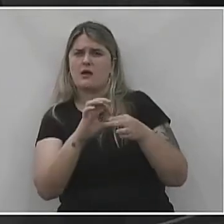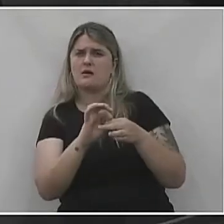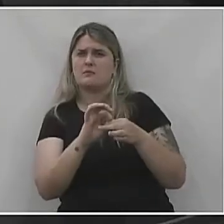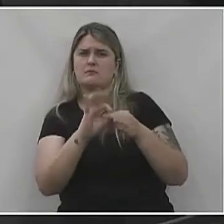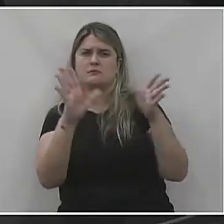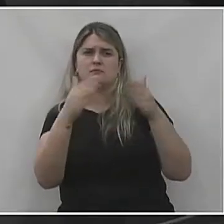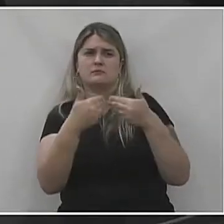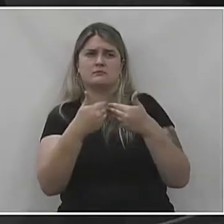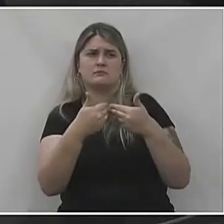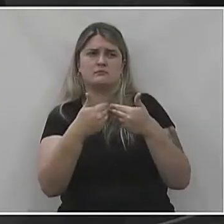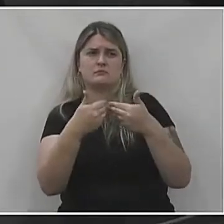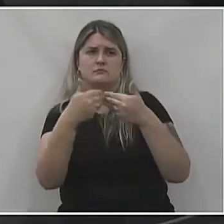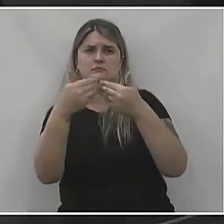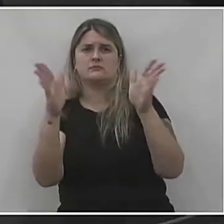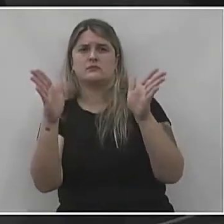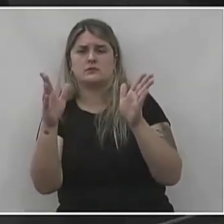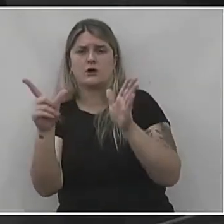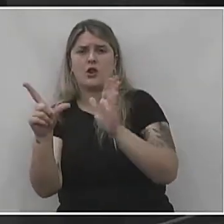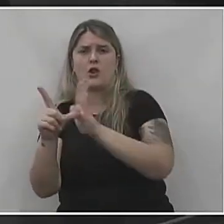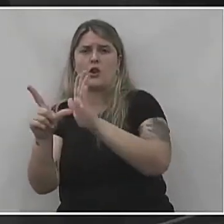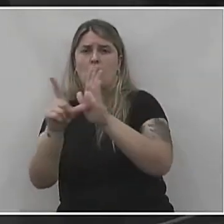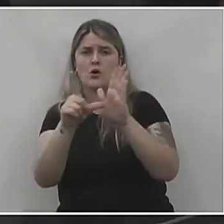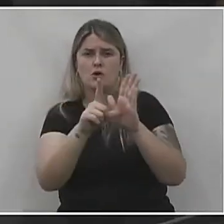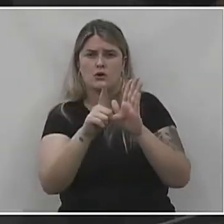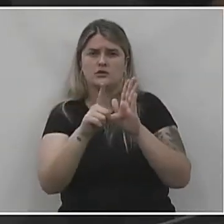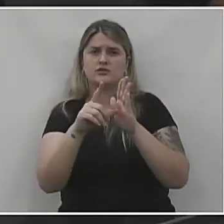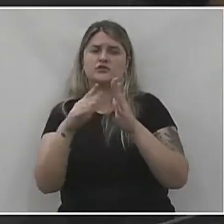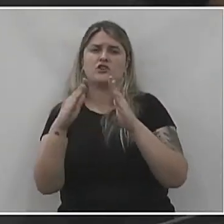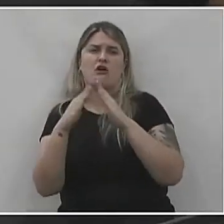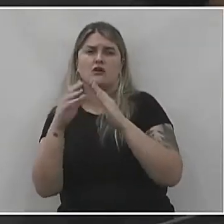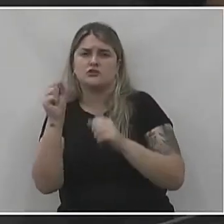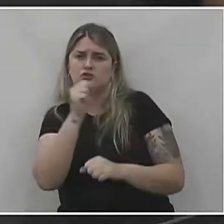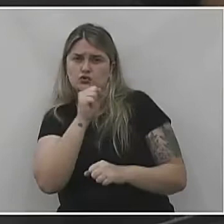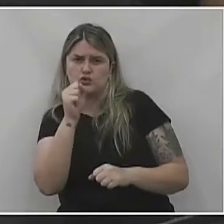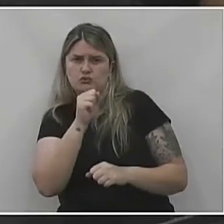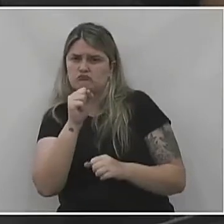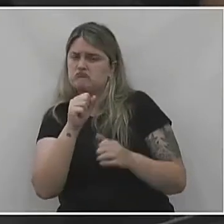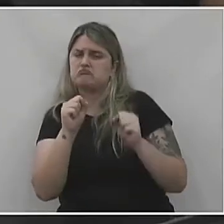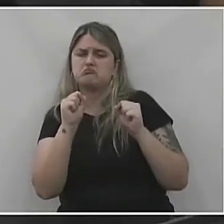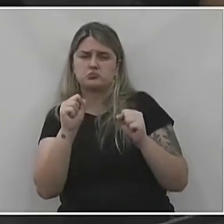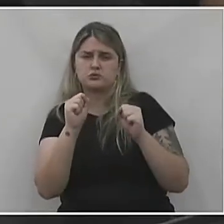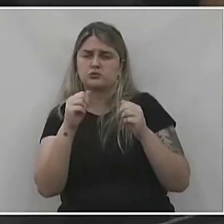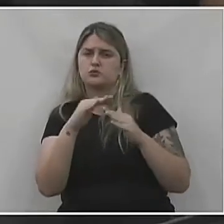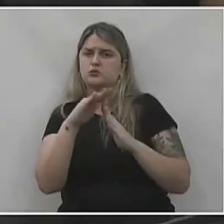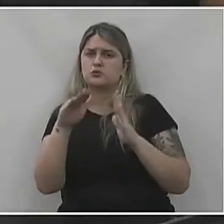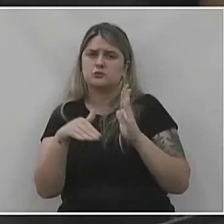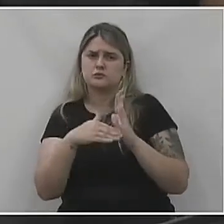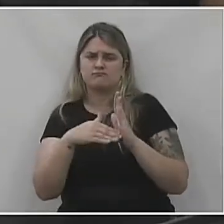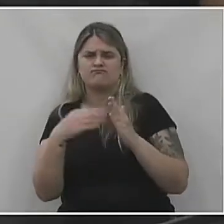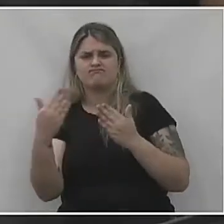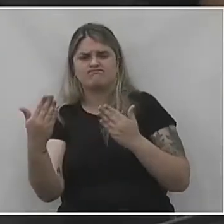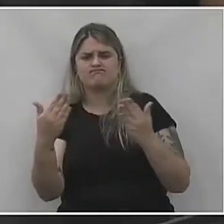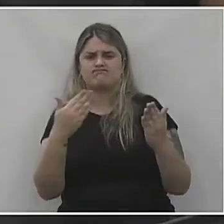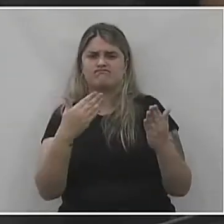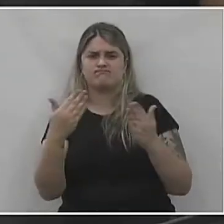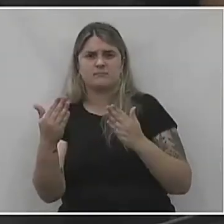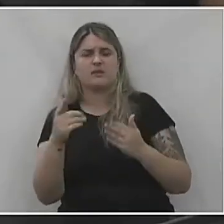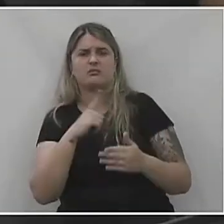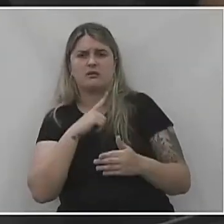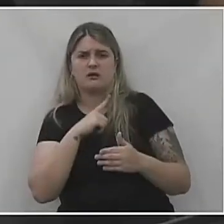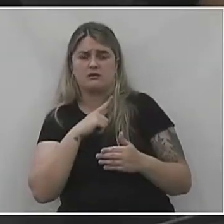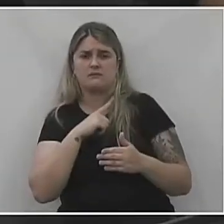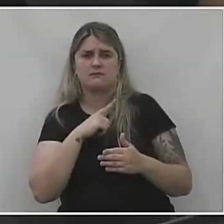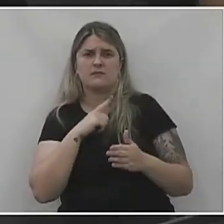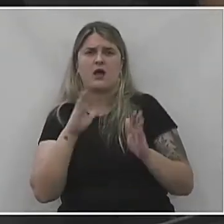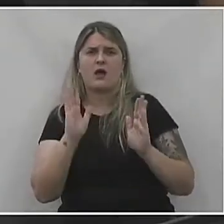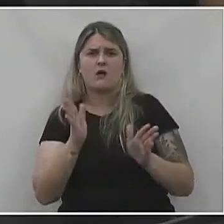liberar todos a comércio casa de shows em diferente Ah Umas controversa nesse meio